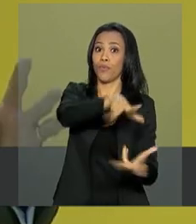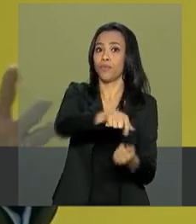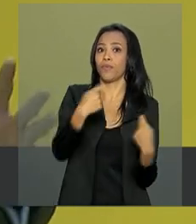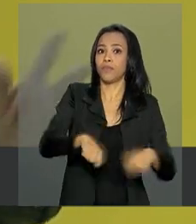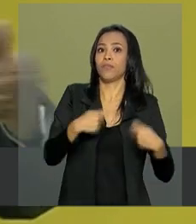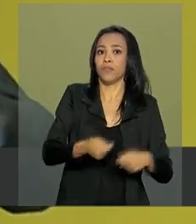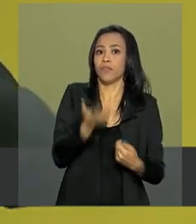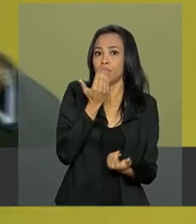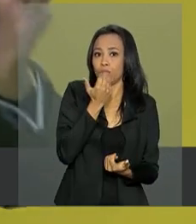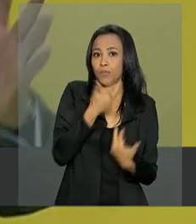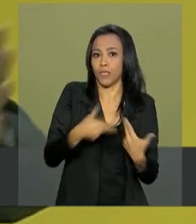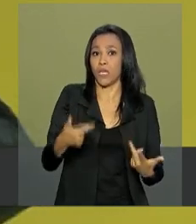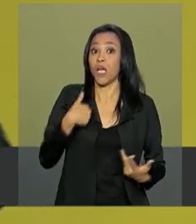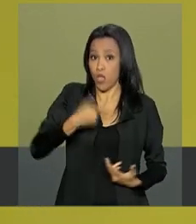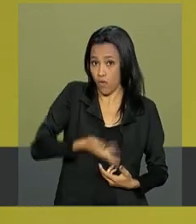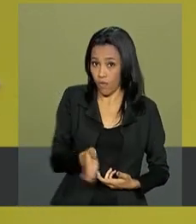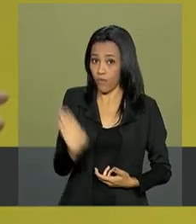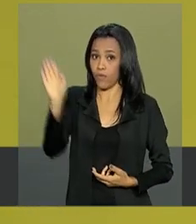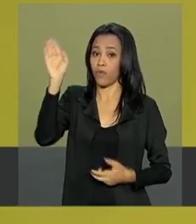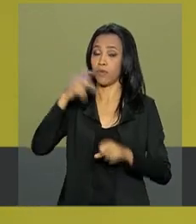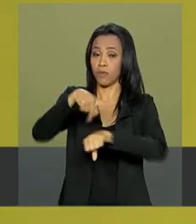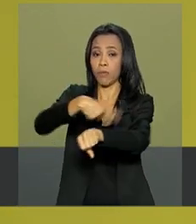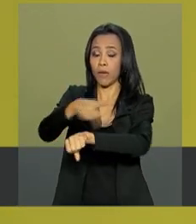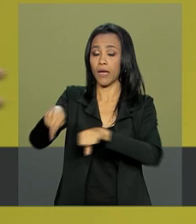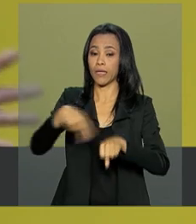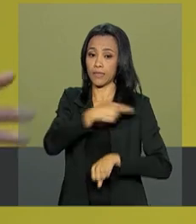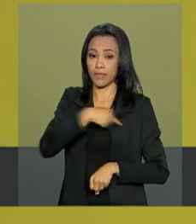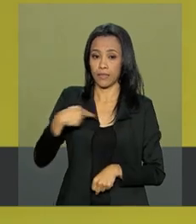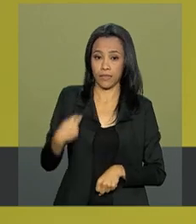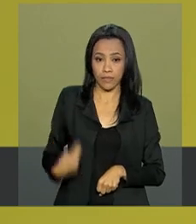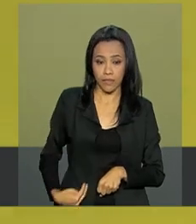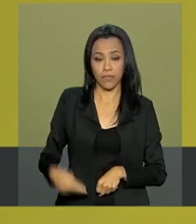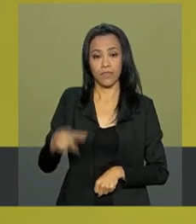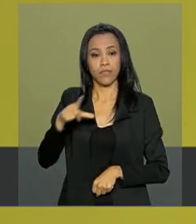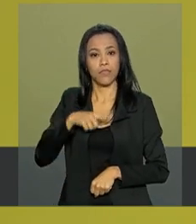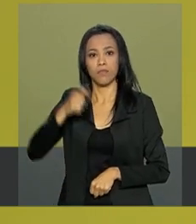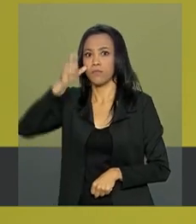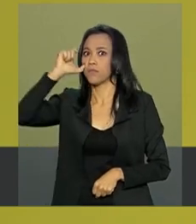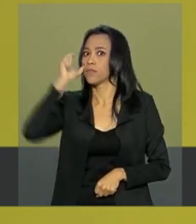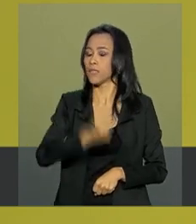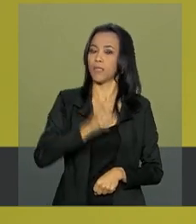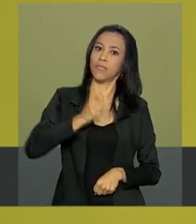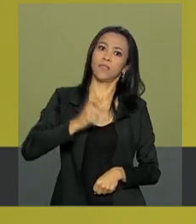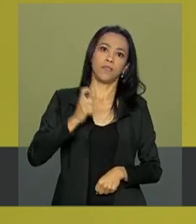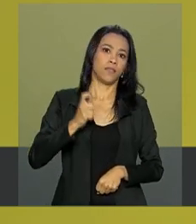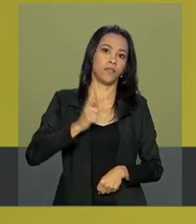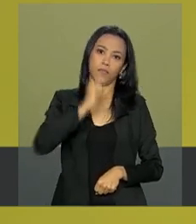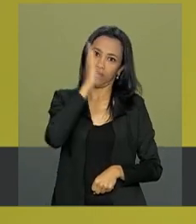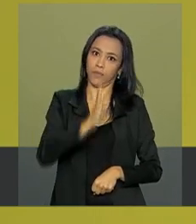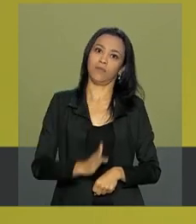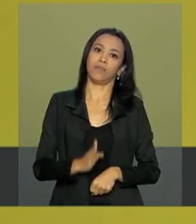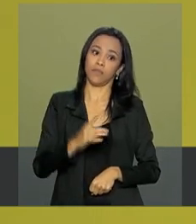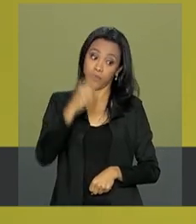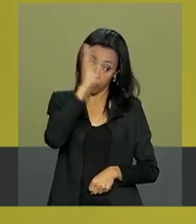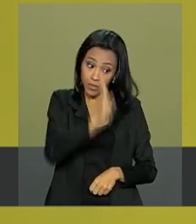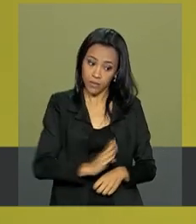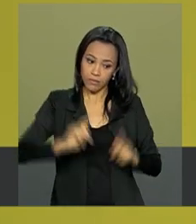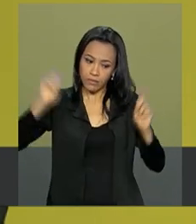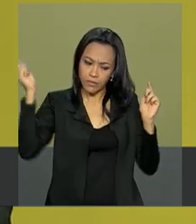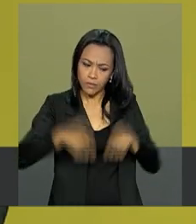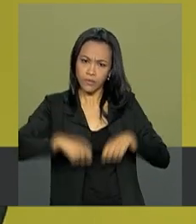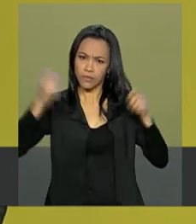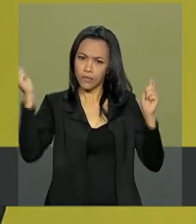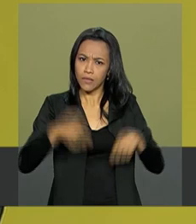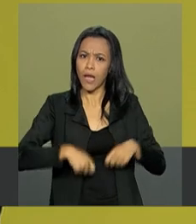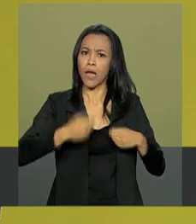Nas vezes que eu estive na China, e China é um grande país, né? Mas eles têm um interesse extraordinário, porque sabem que o Brasil é um país capaz